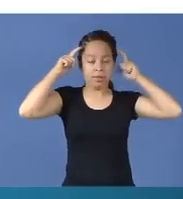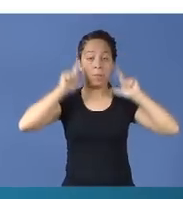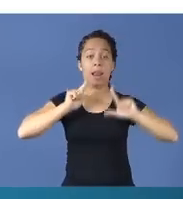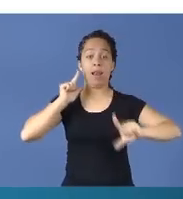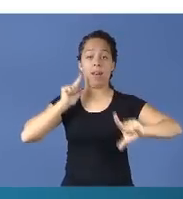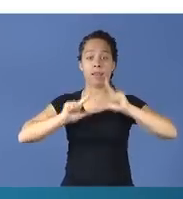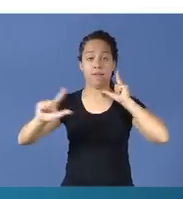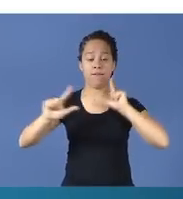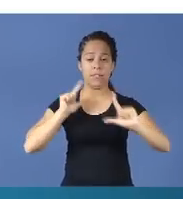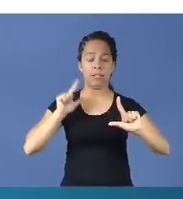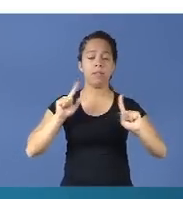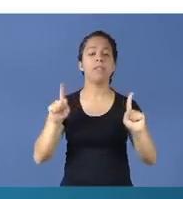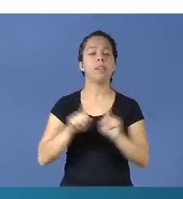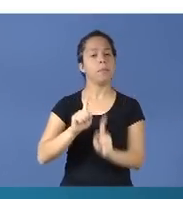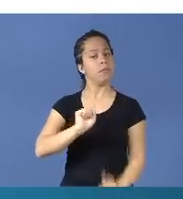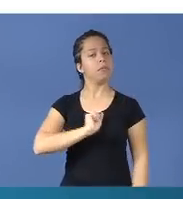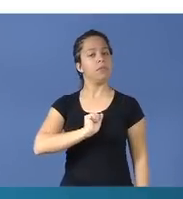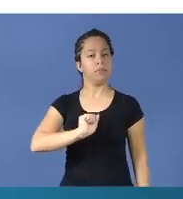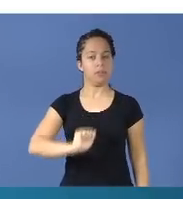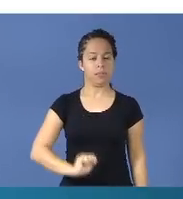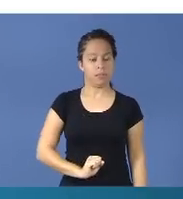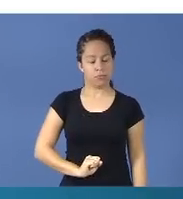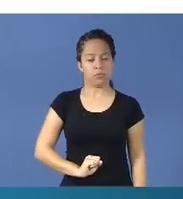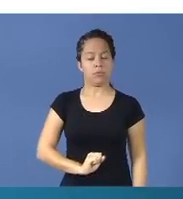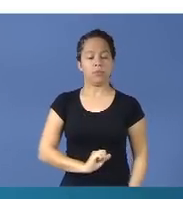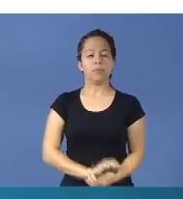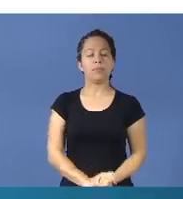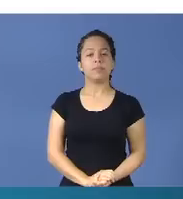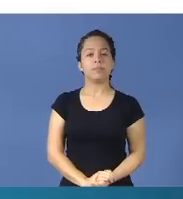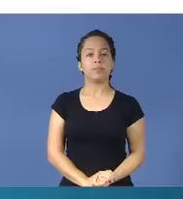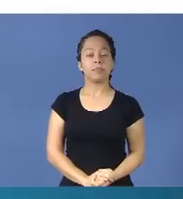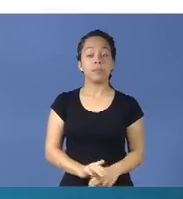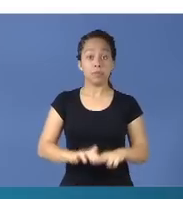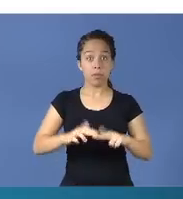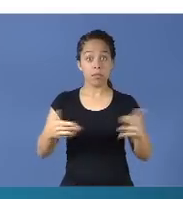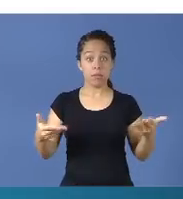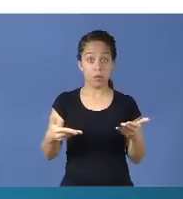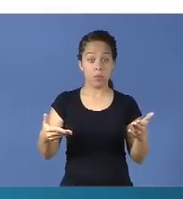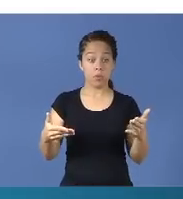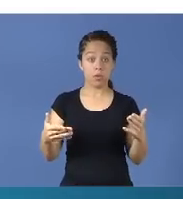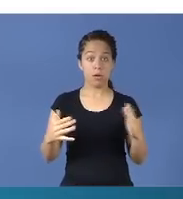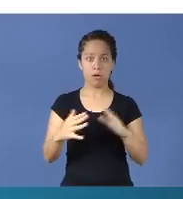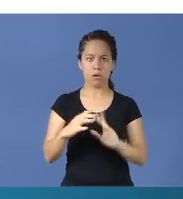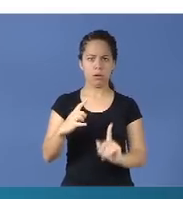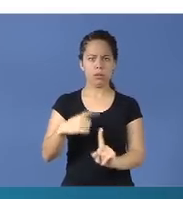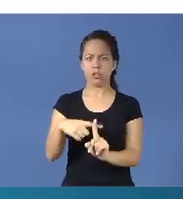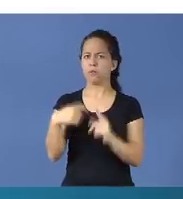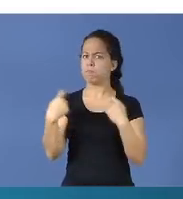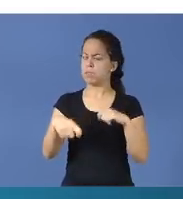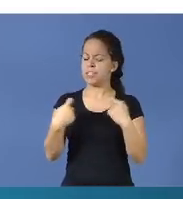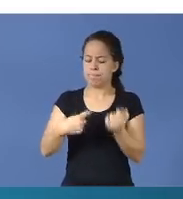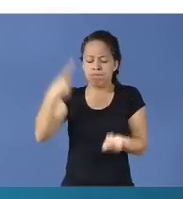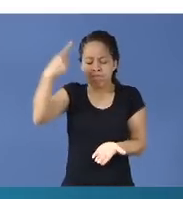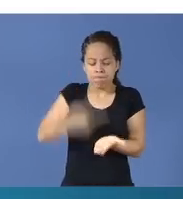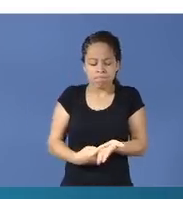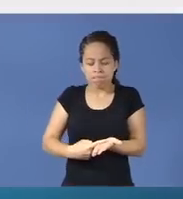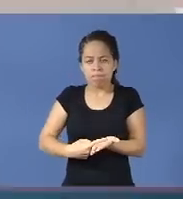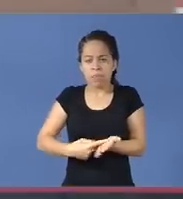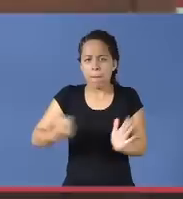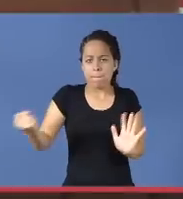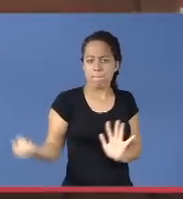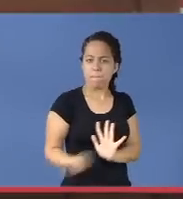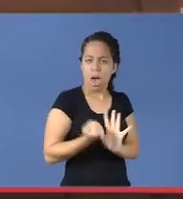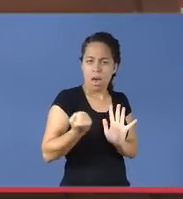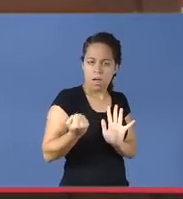nossos sacerdotes. Então está vamos aqui... Ver. A posição da igreja agora tem que ser selada pelo governo da igreja. Está